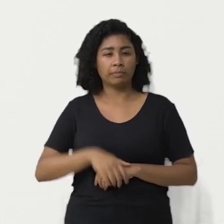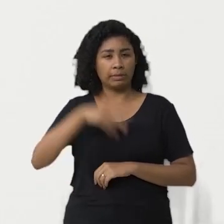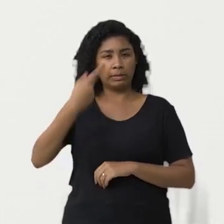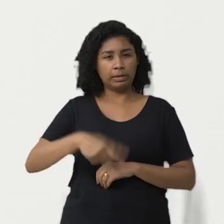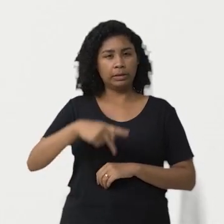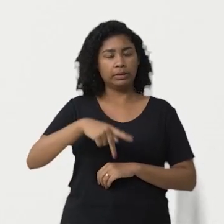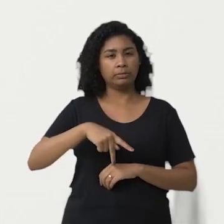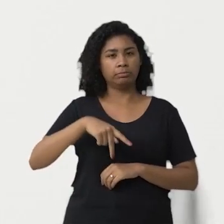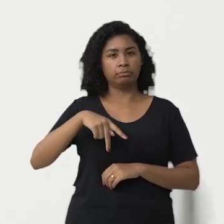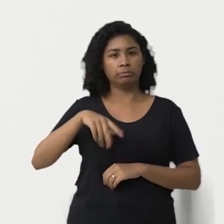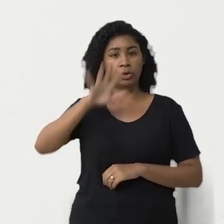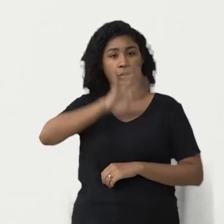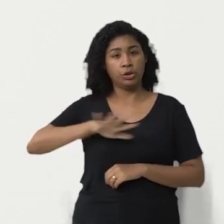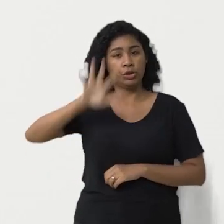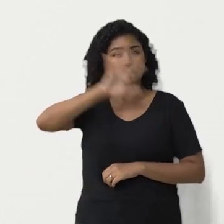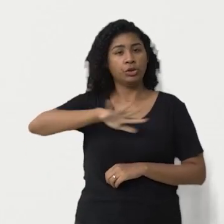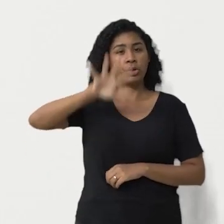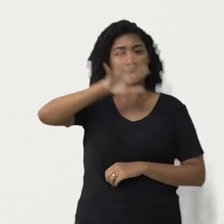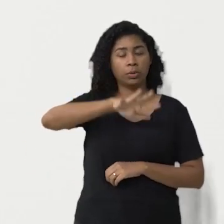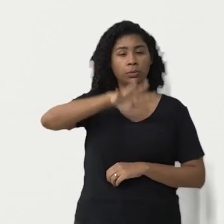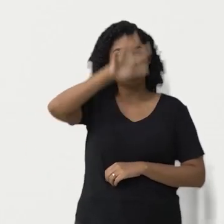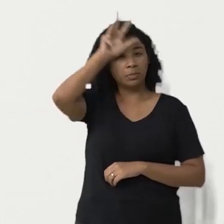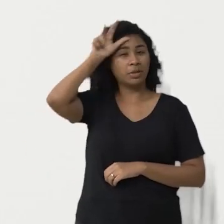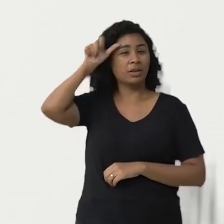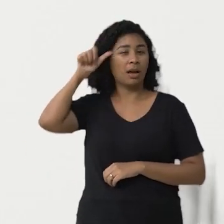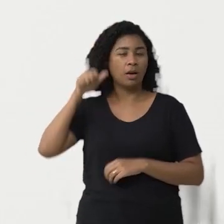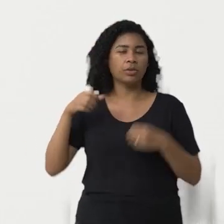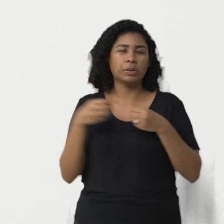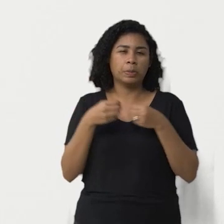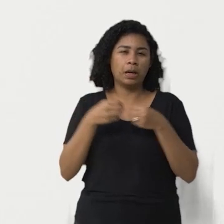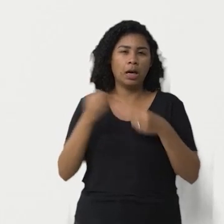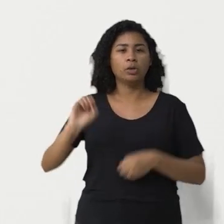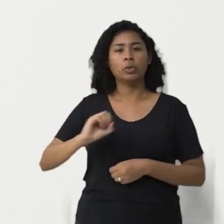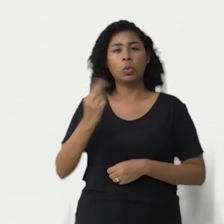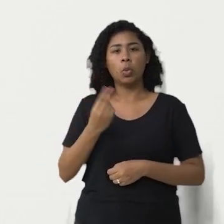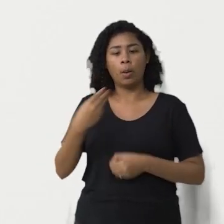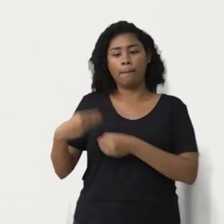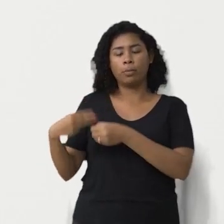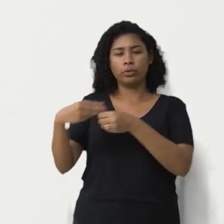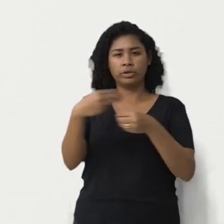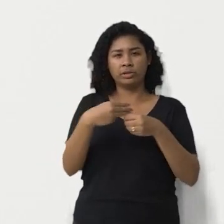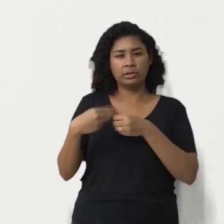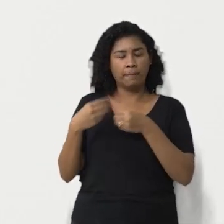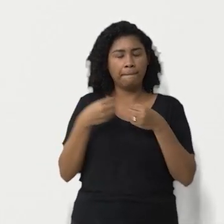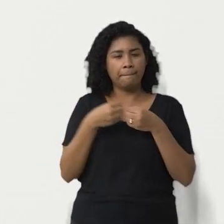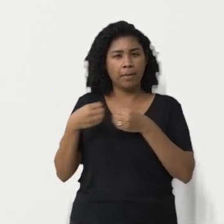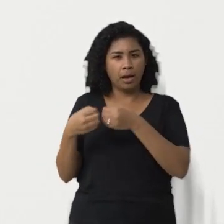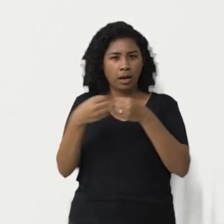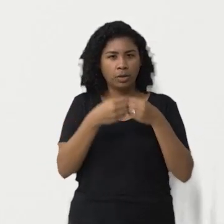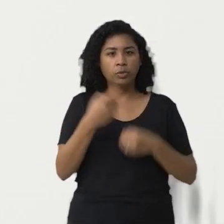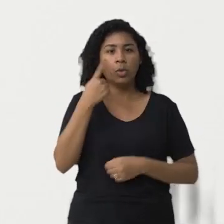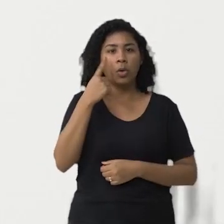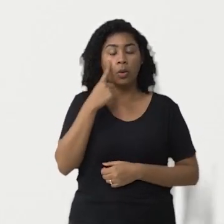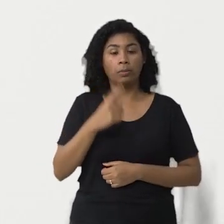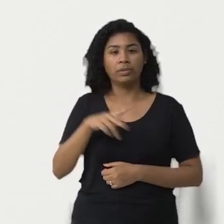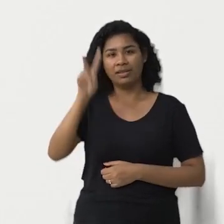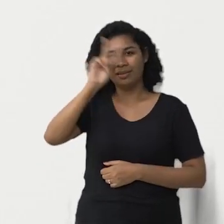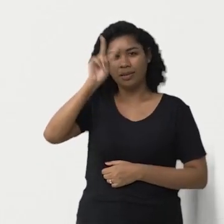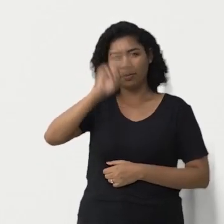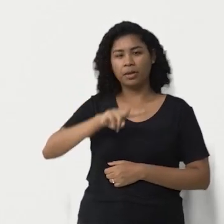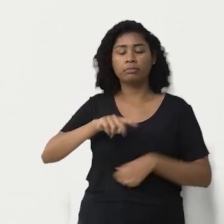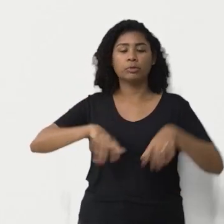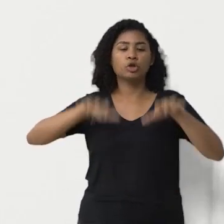né, principalmente ali próximo a Manaus, outros municípios ao redor. Lembrando, o que é precipitação? São